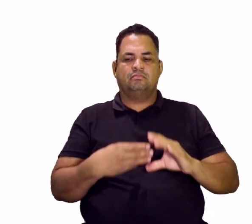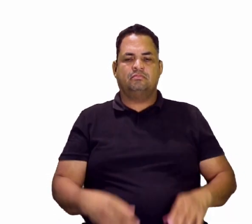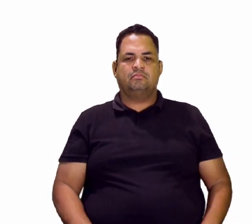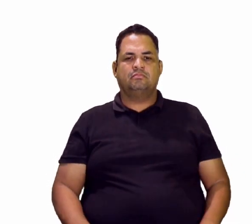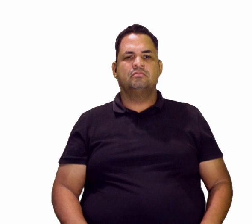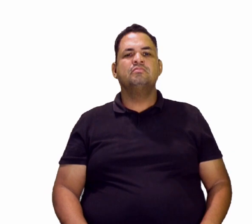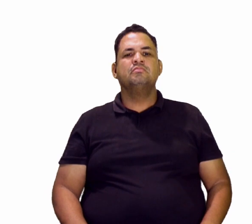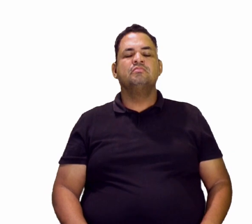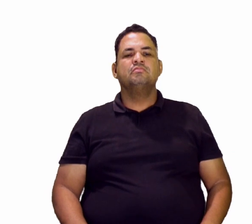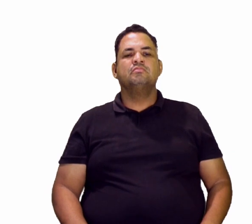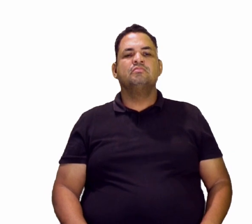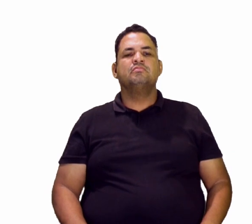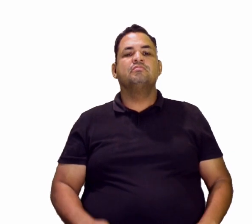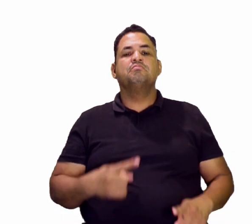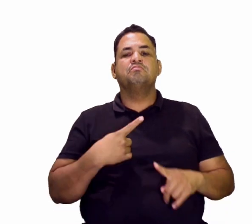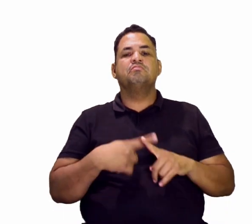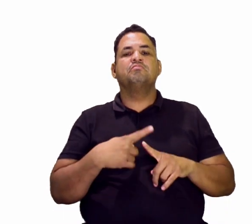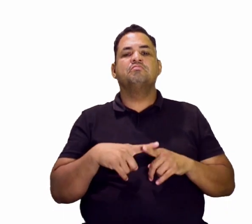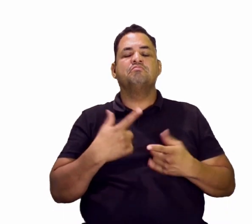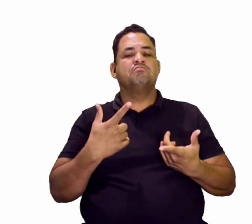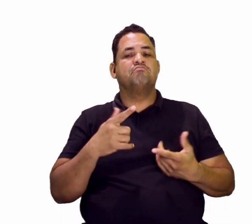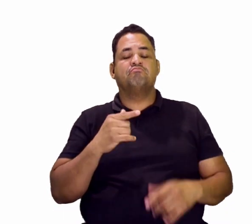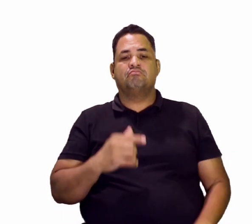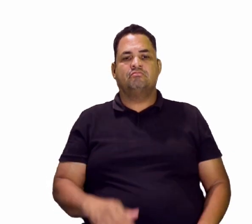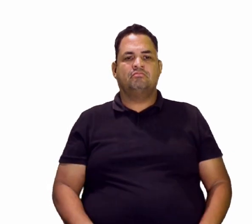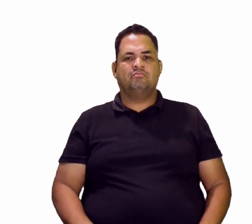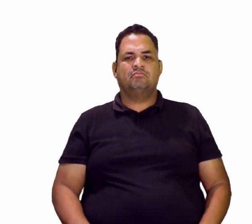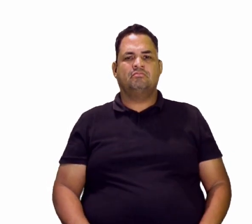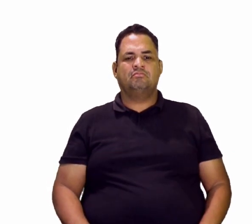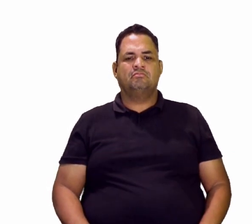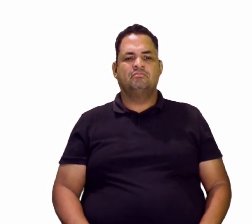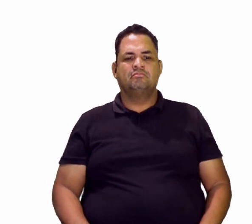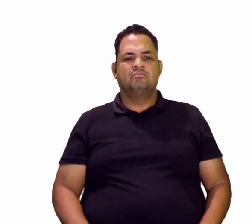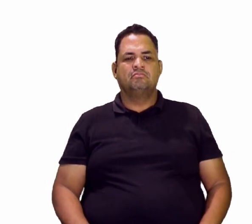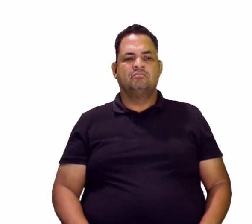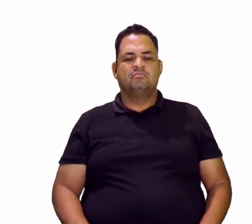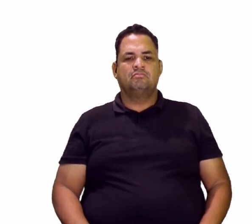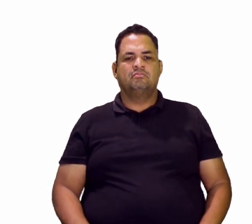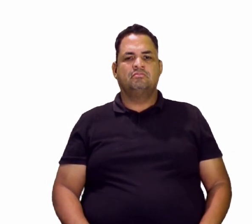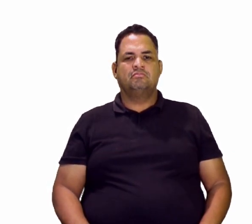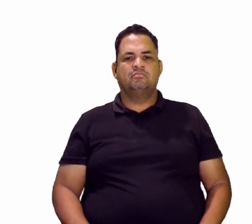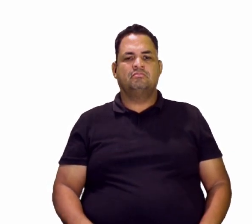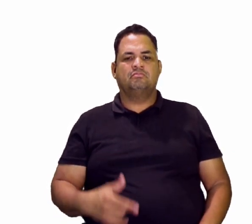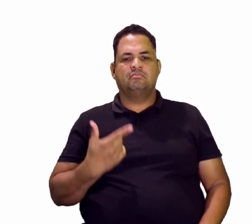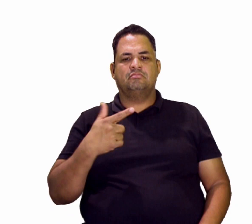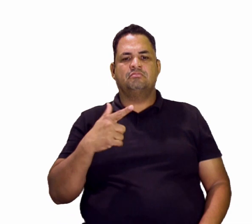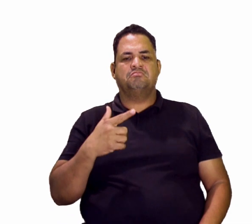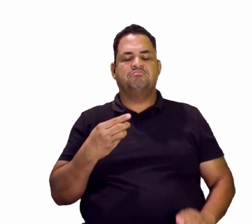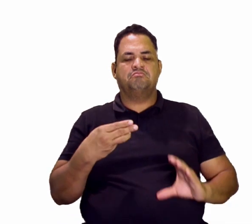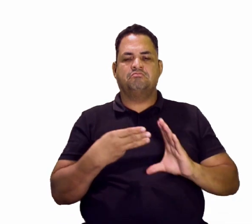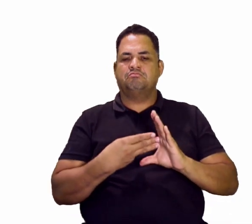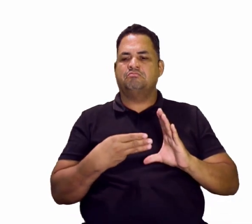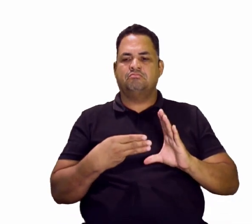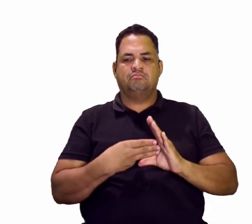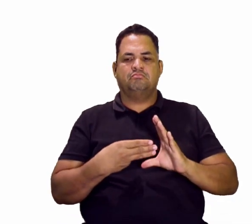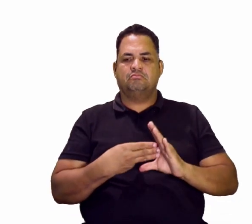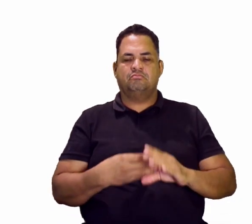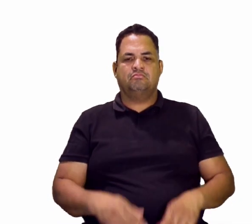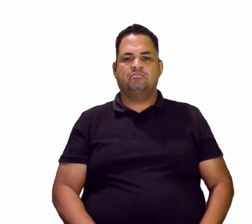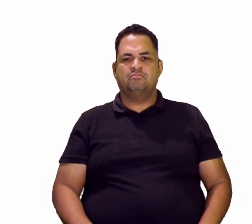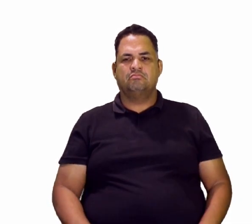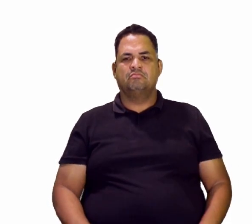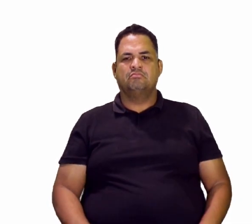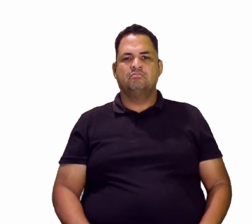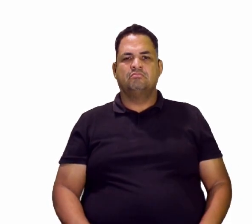acelulares, tá? Acelulares por quê, professora? Porque eles não possuem célula,